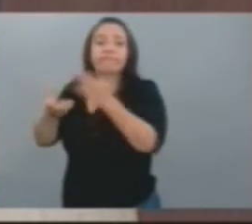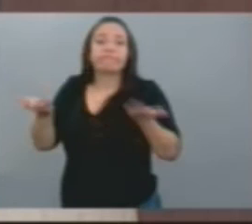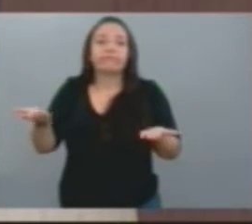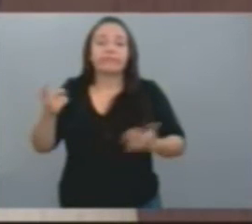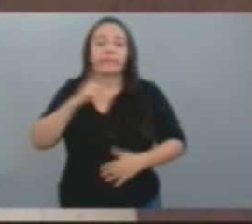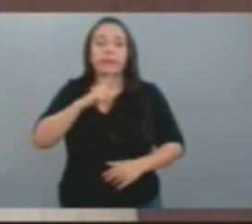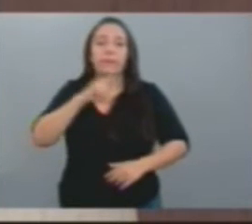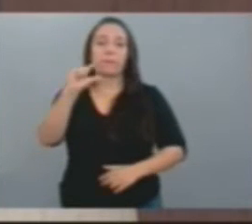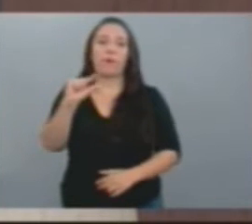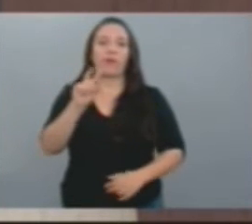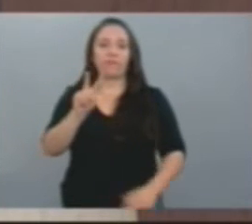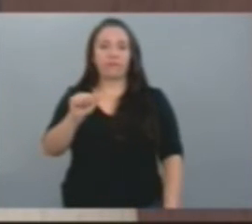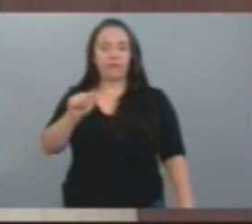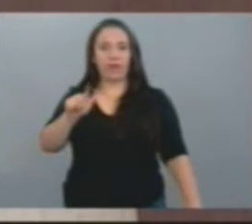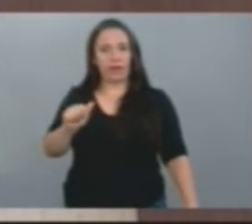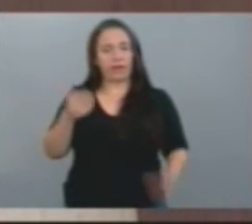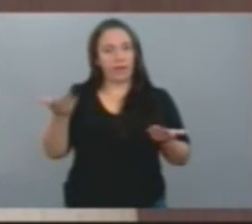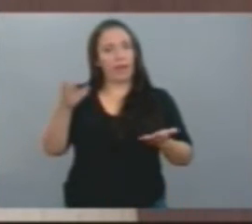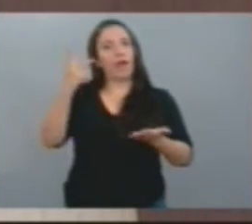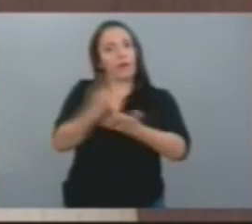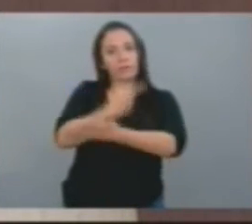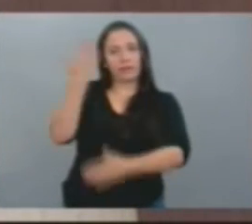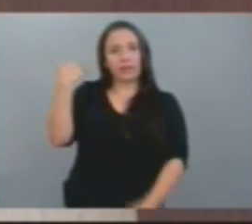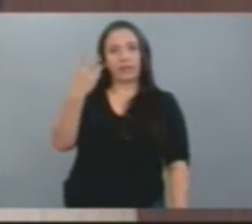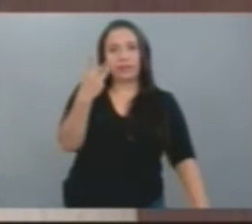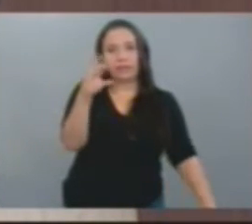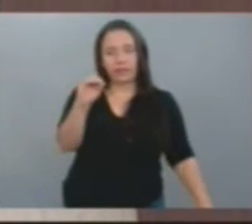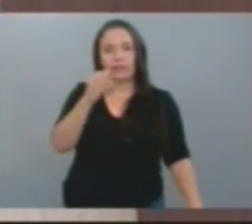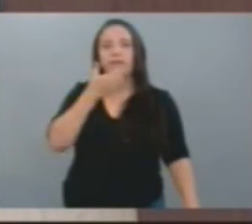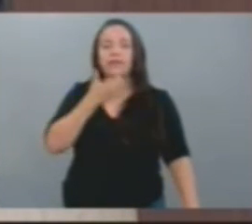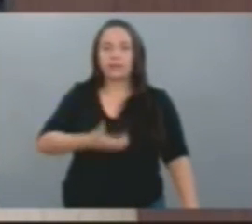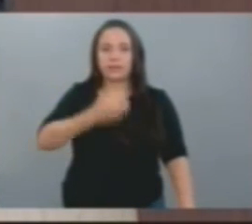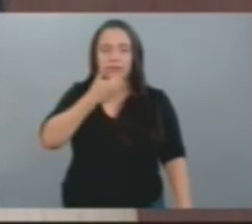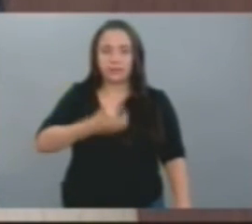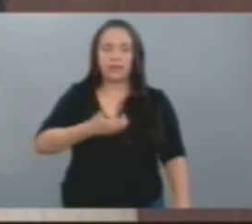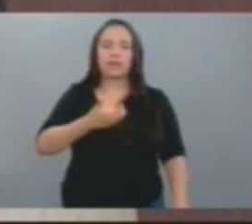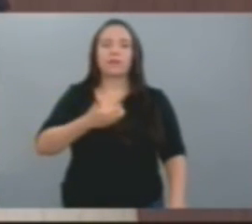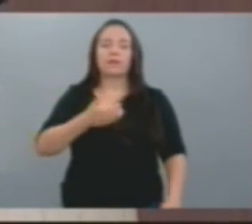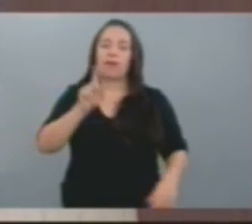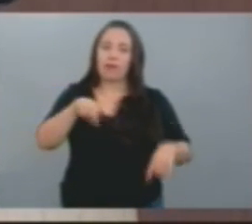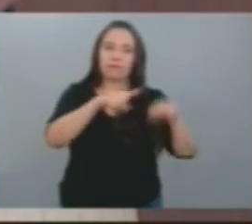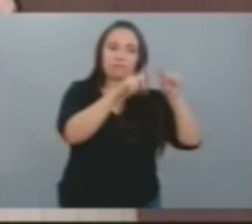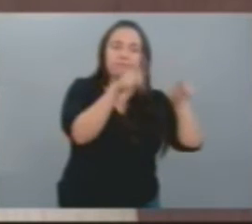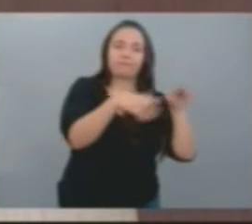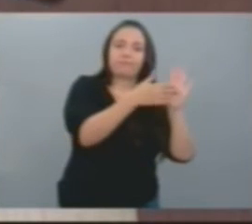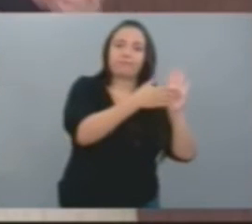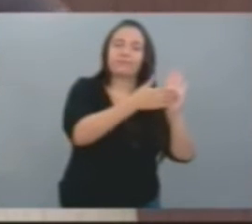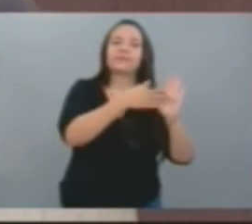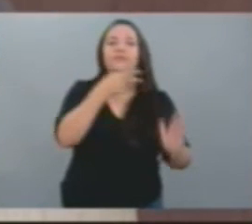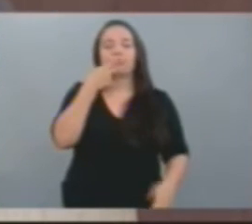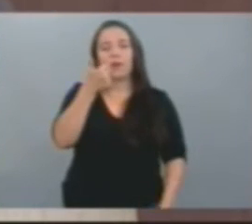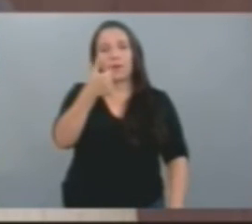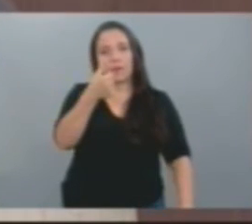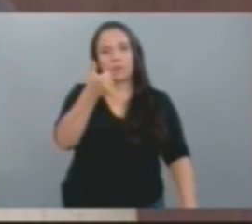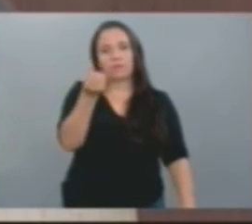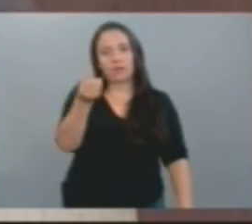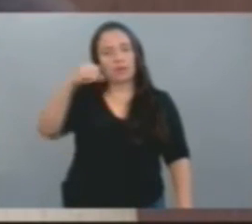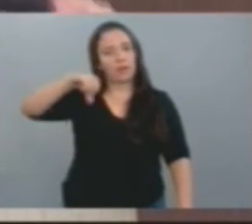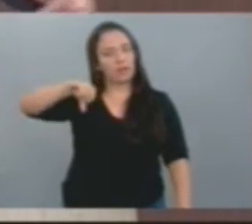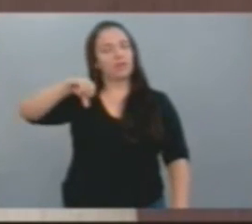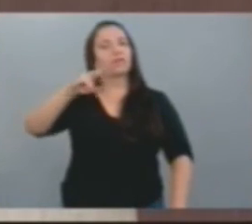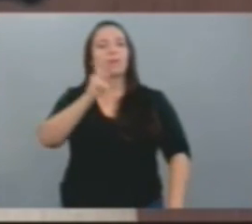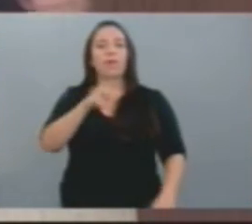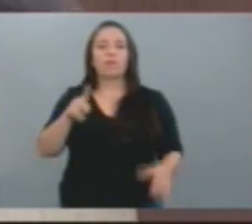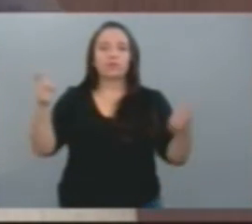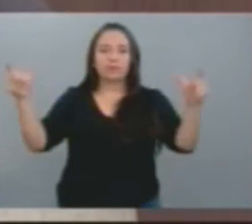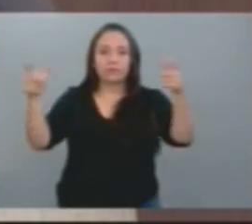luzes, 30 de dezembro de 2015, uma portaria, a portaria 1169, acabando com o professor coordenador de